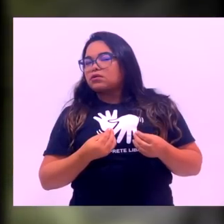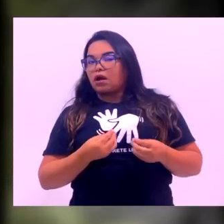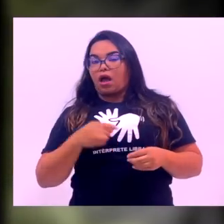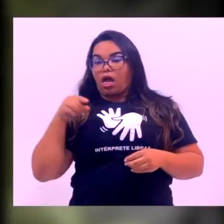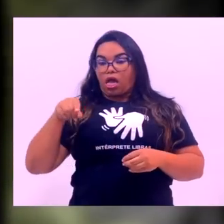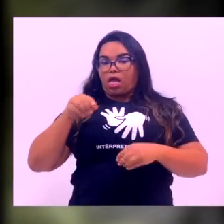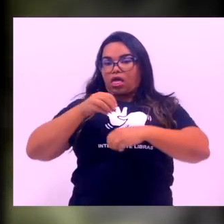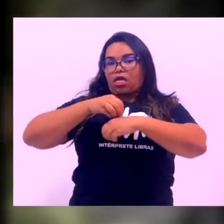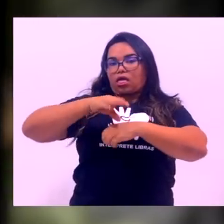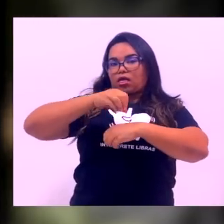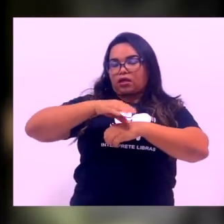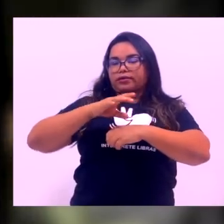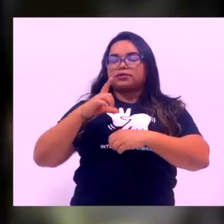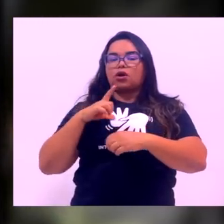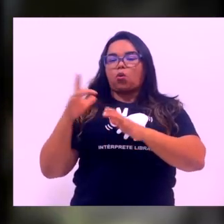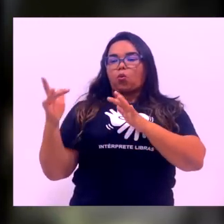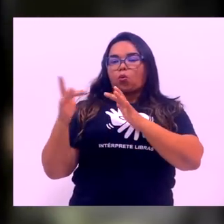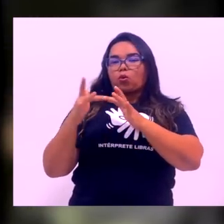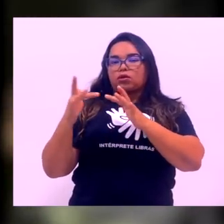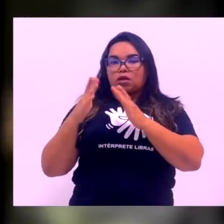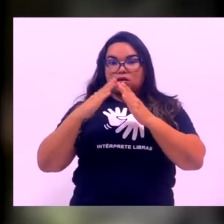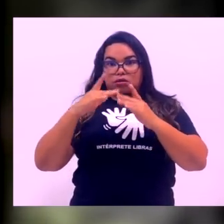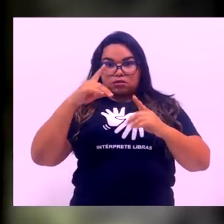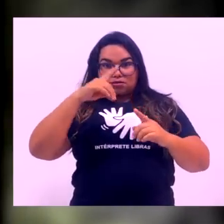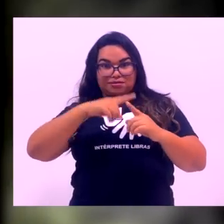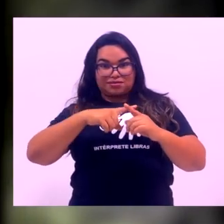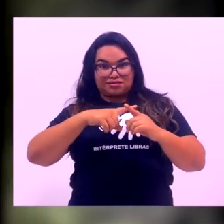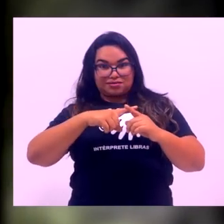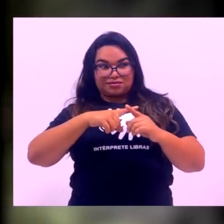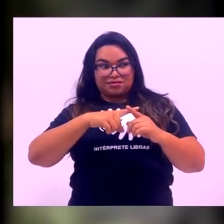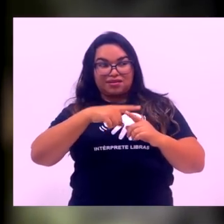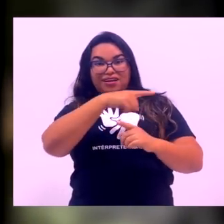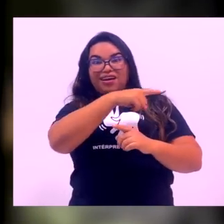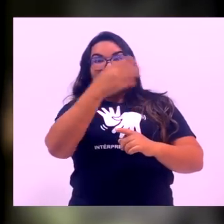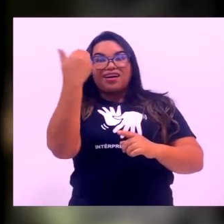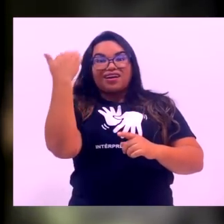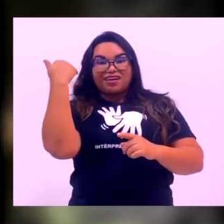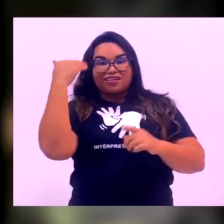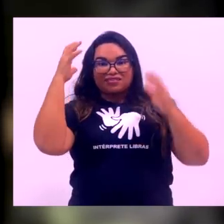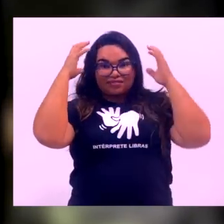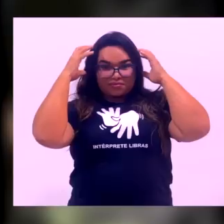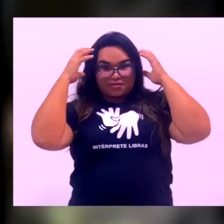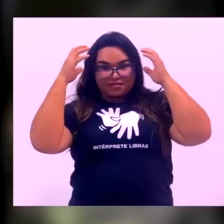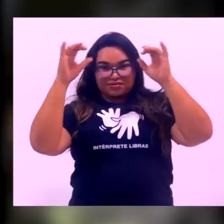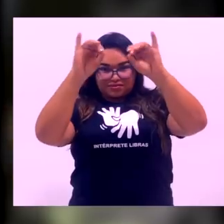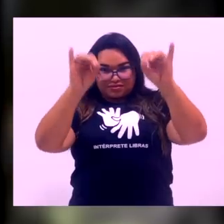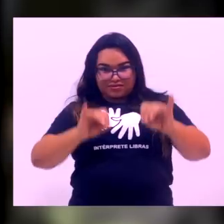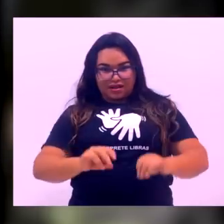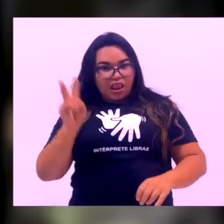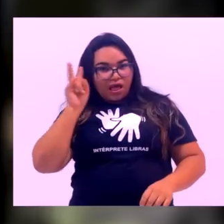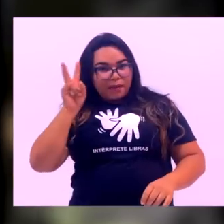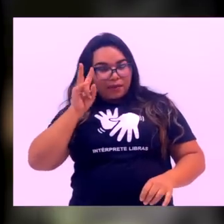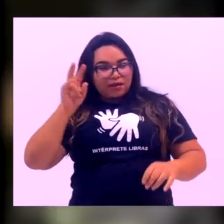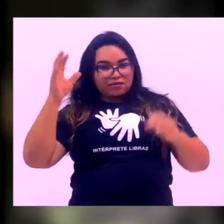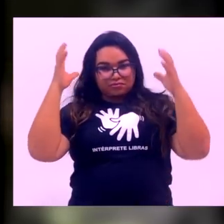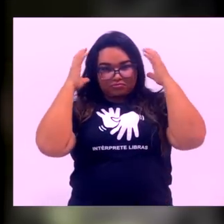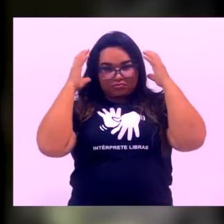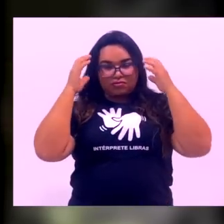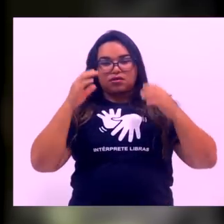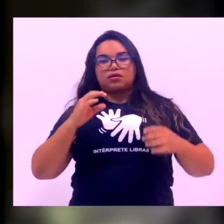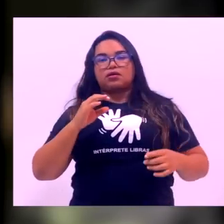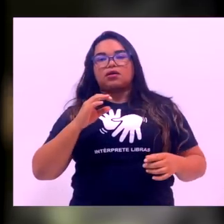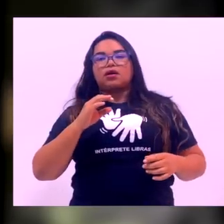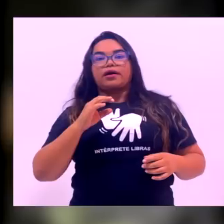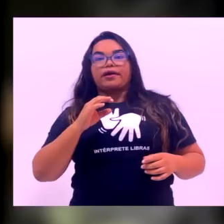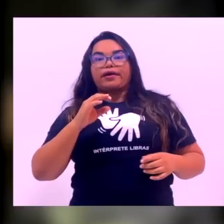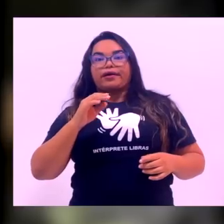instrução muito interessante. Ele entrou em contato com a catedral em Metz e disse: Vocês se lembram da cabeça